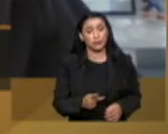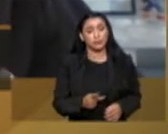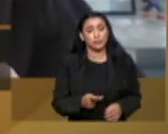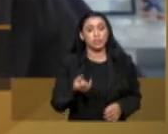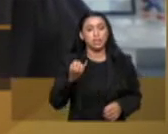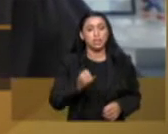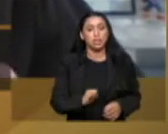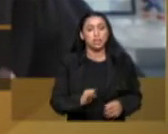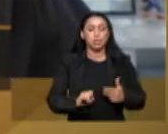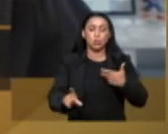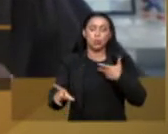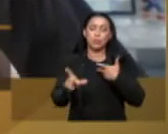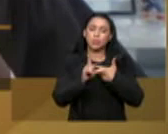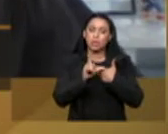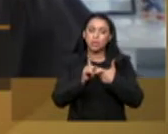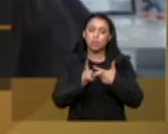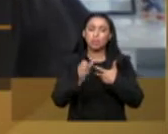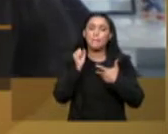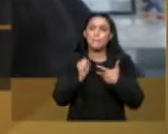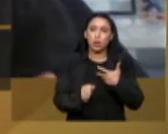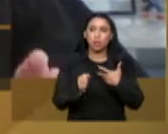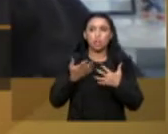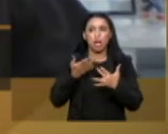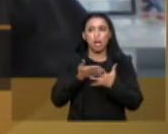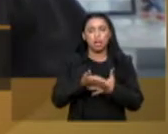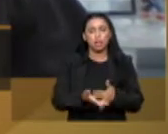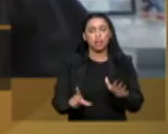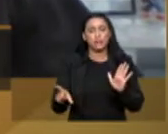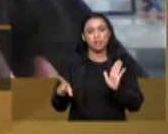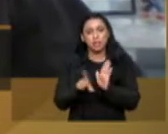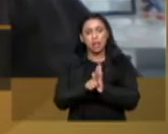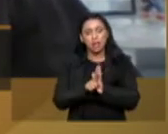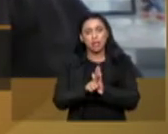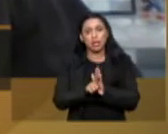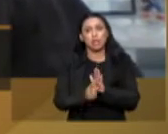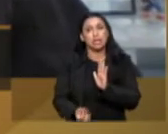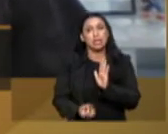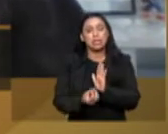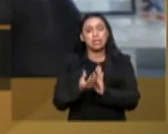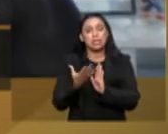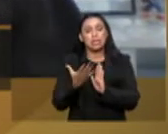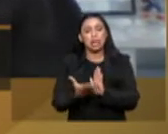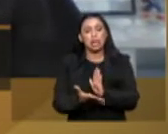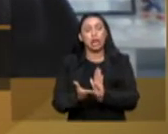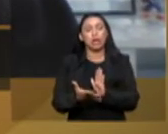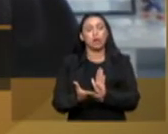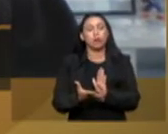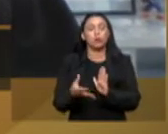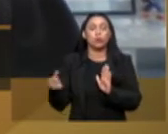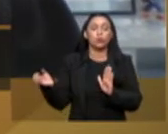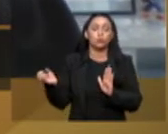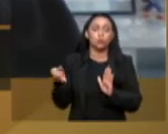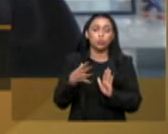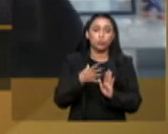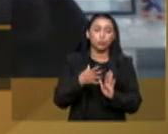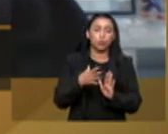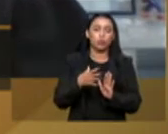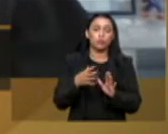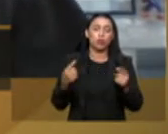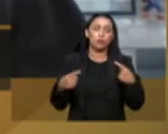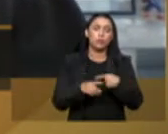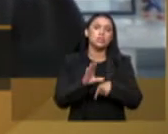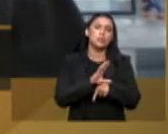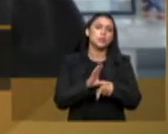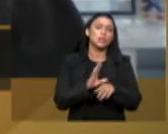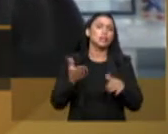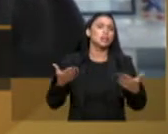se o Poder Legislativo pode, por meio de lei, suprimir, criar uma nova exceção ao princípio da legalidade, então